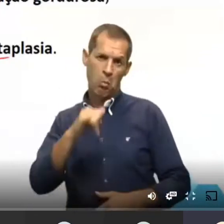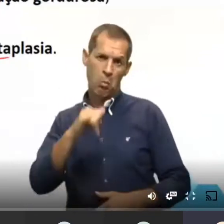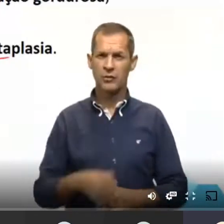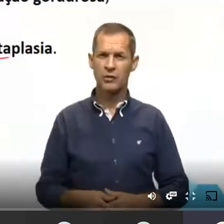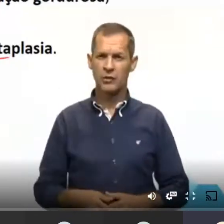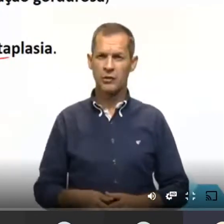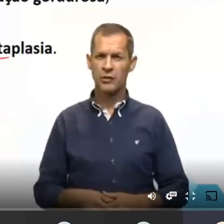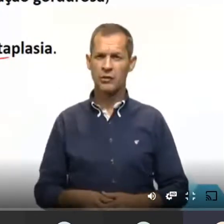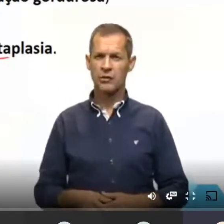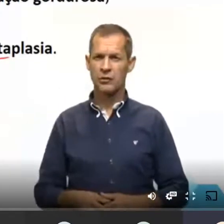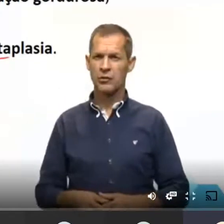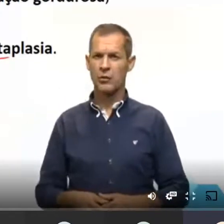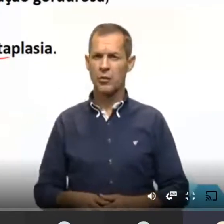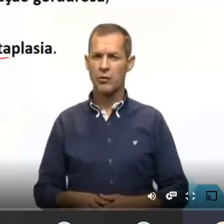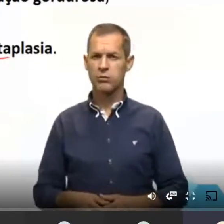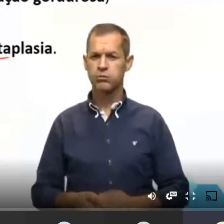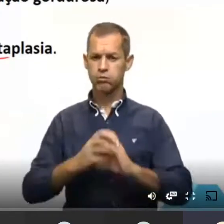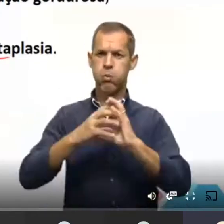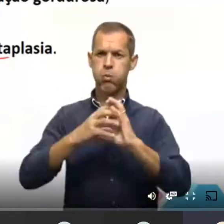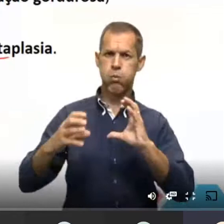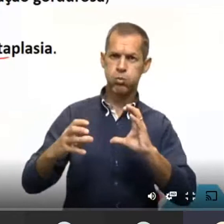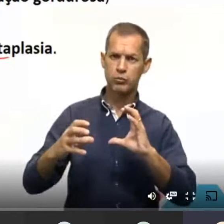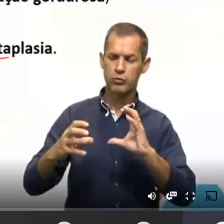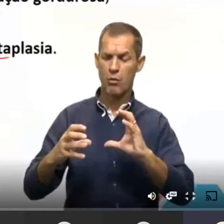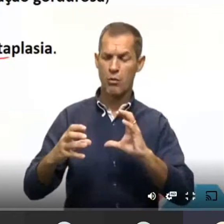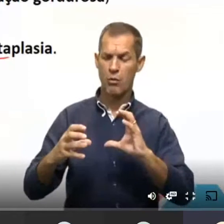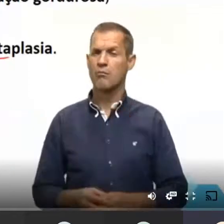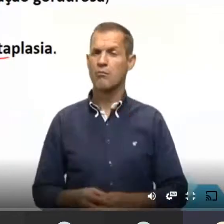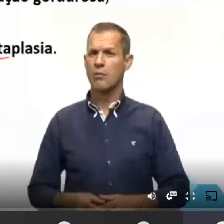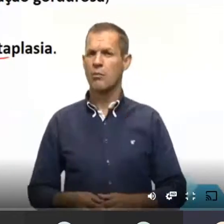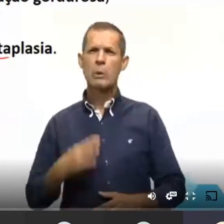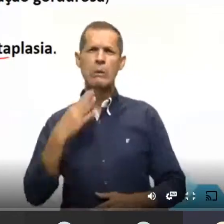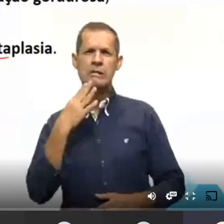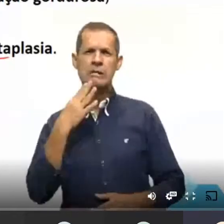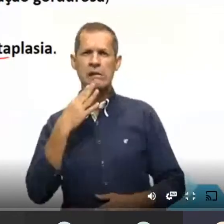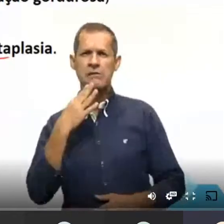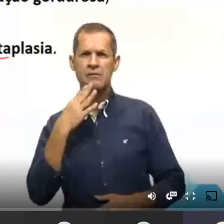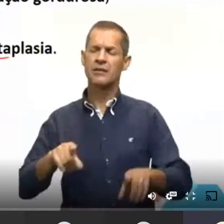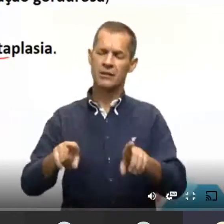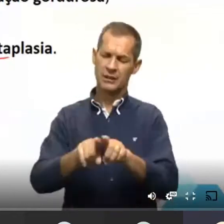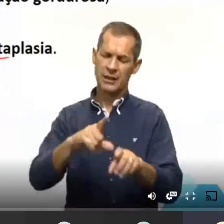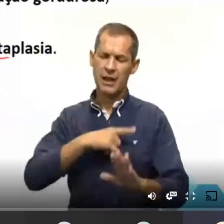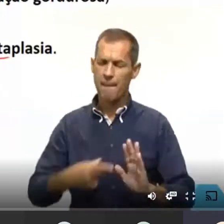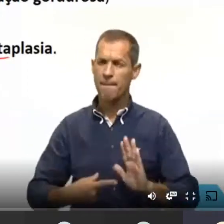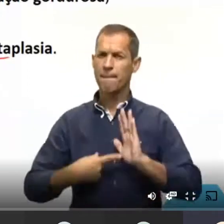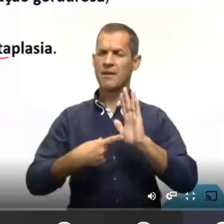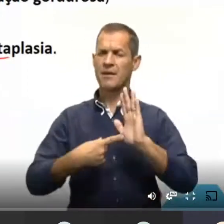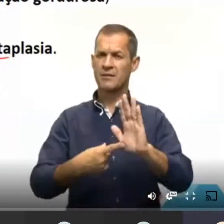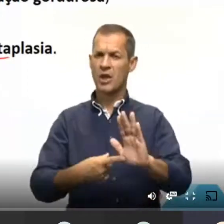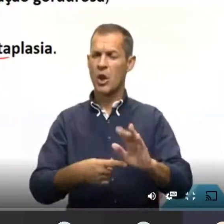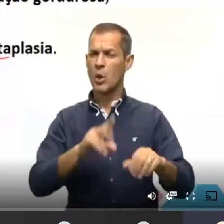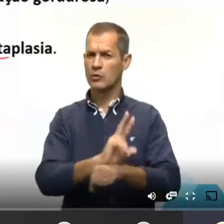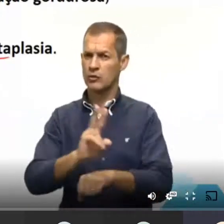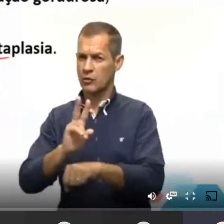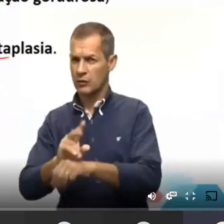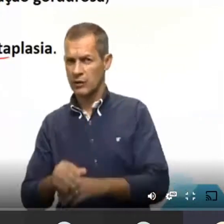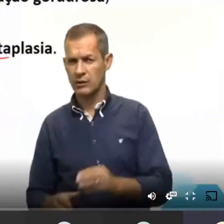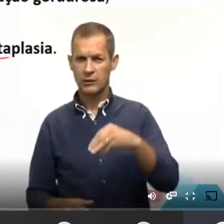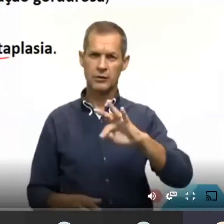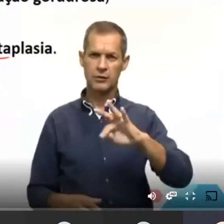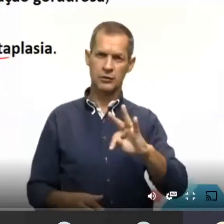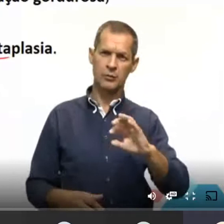por exemplo, numa tumoração maligna, né? É um defeito da questão de controle